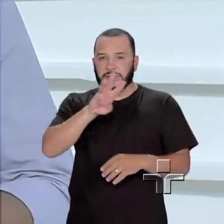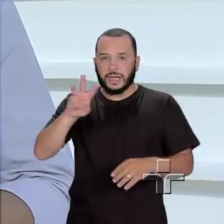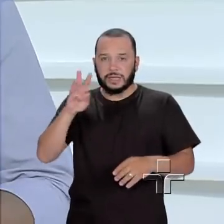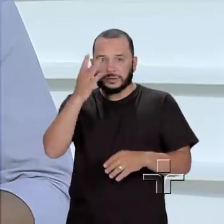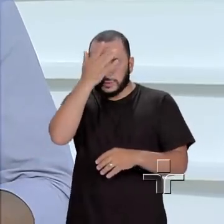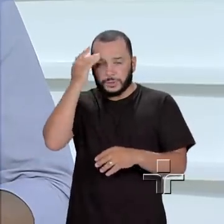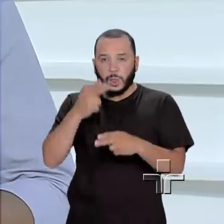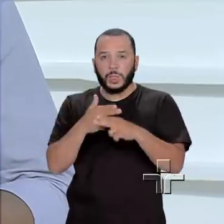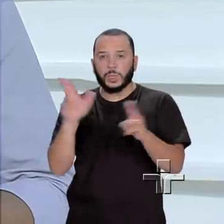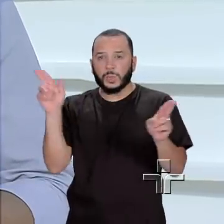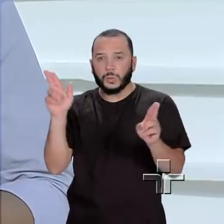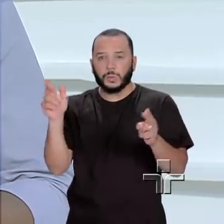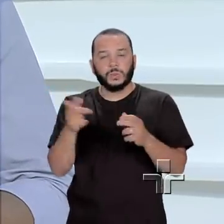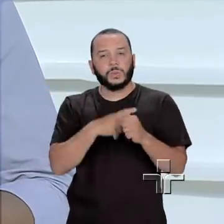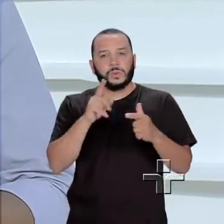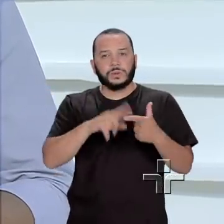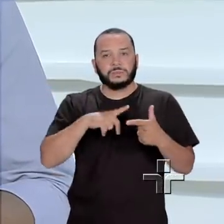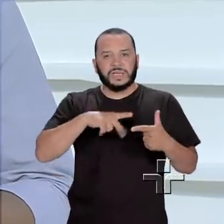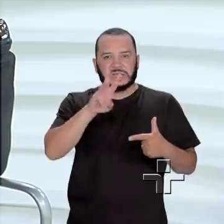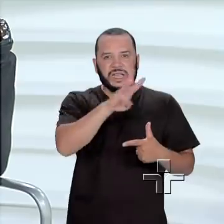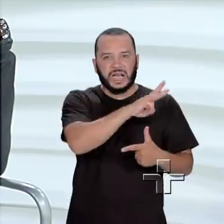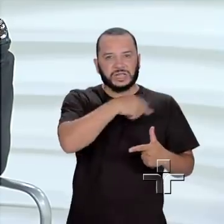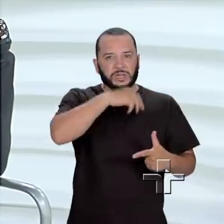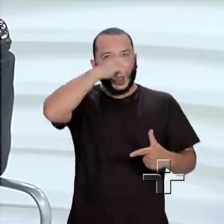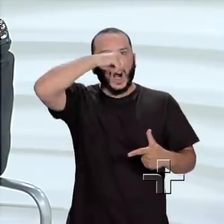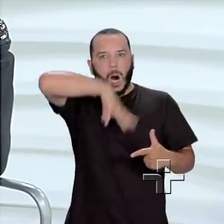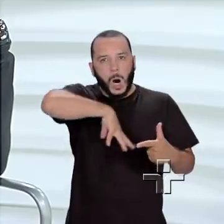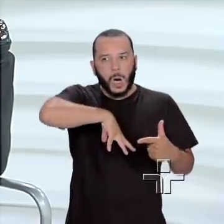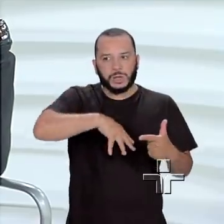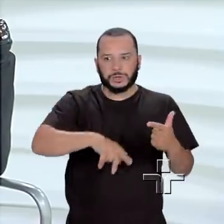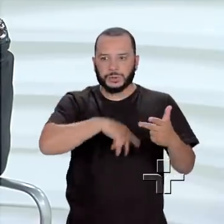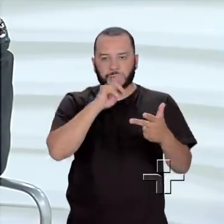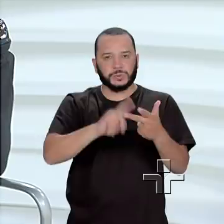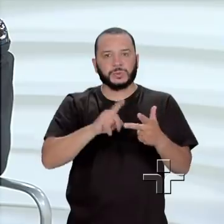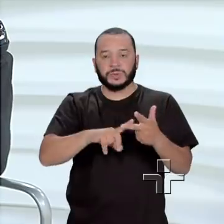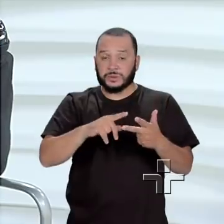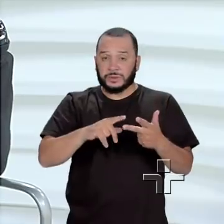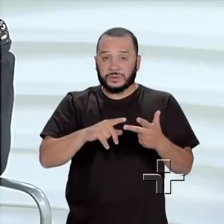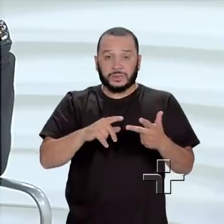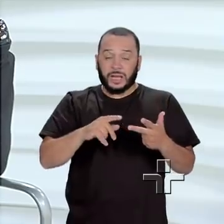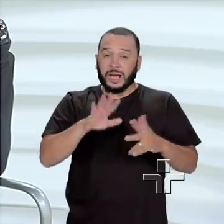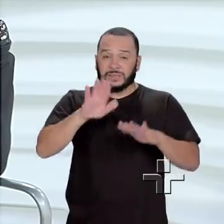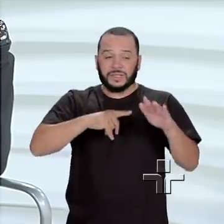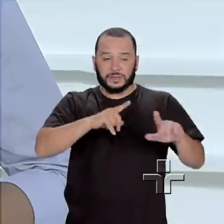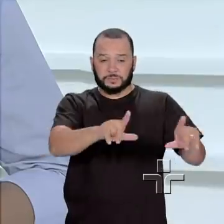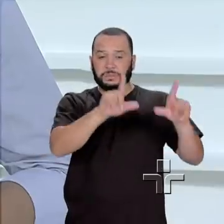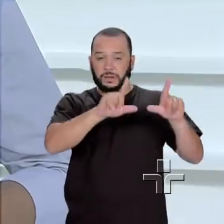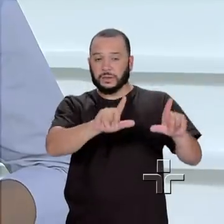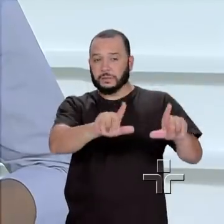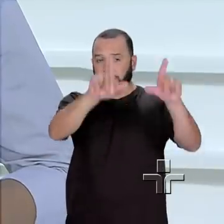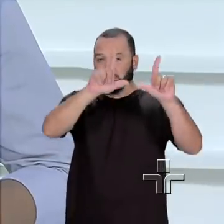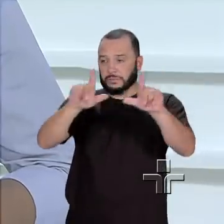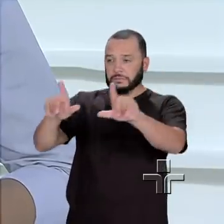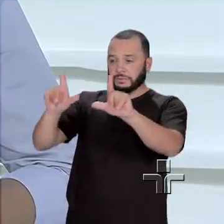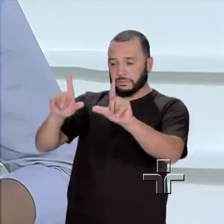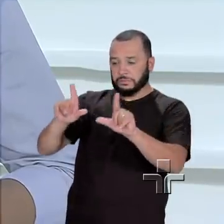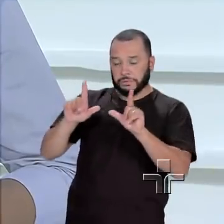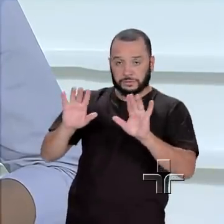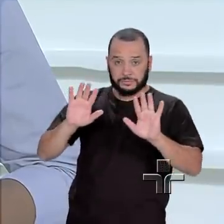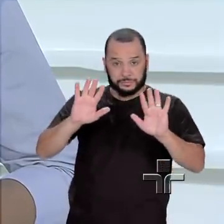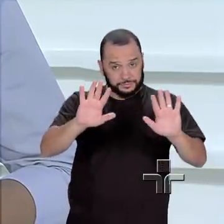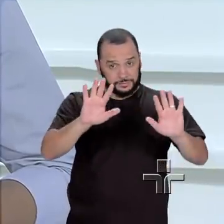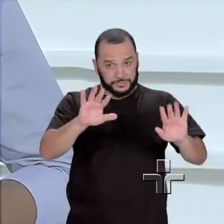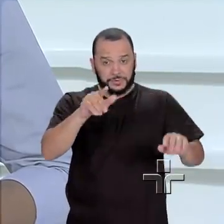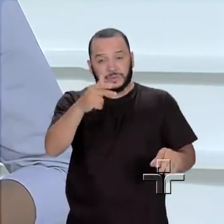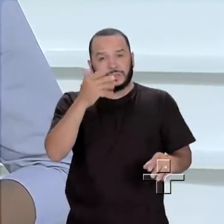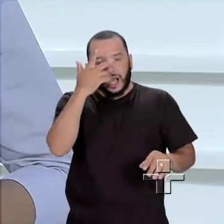ódio, que necessariamente às vezes não tem nada a ver com o que o cliente está querendo anunciar. Você acha que com esse escândalo, que